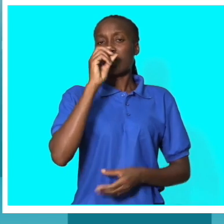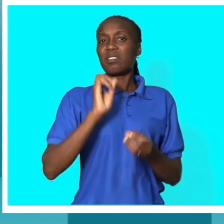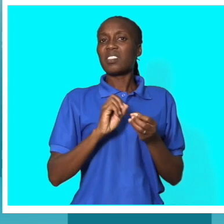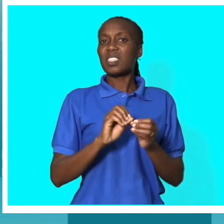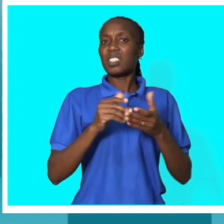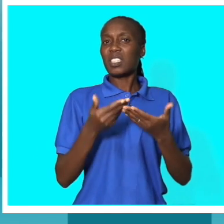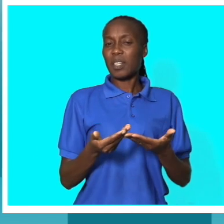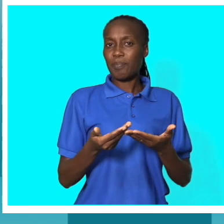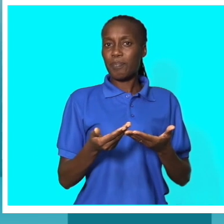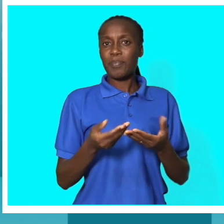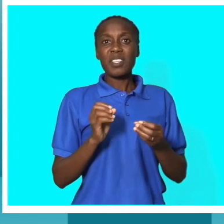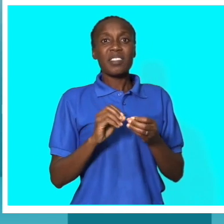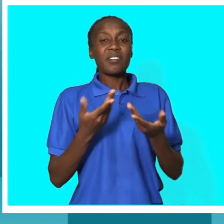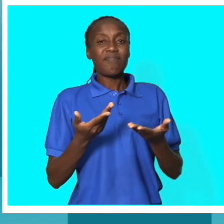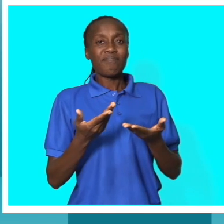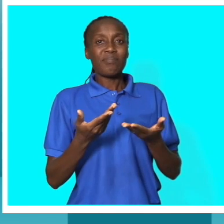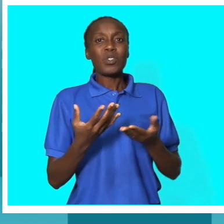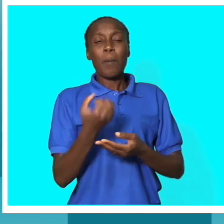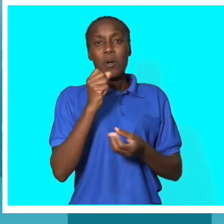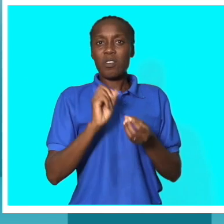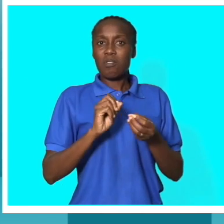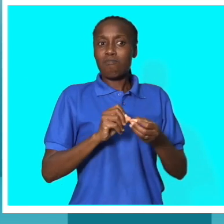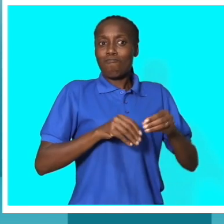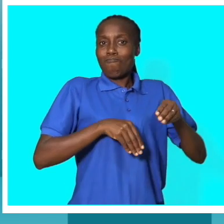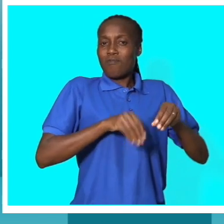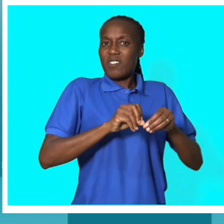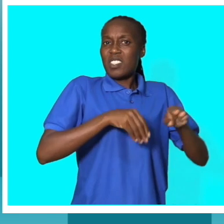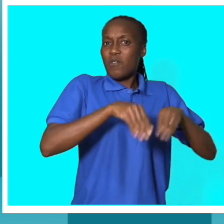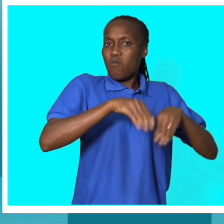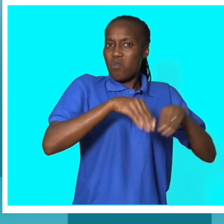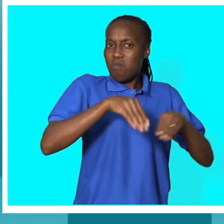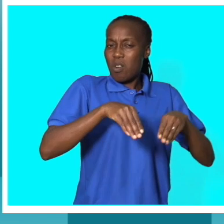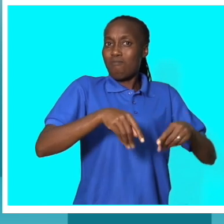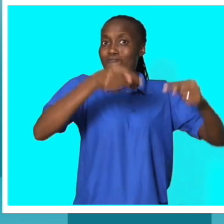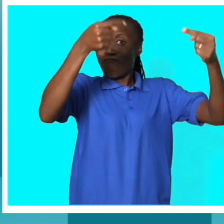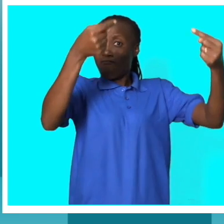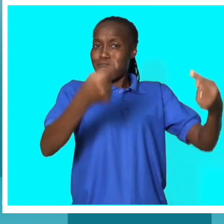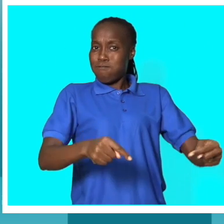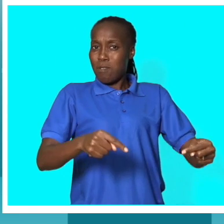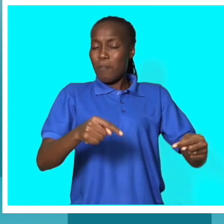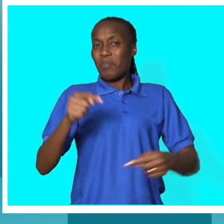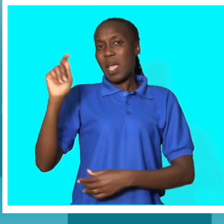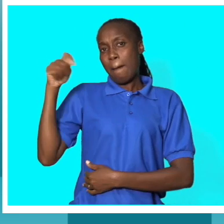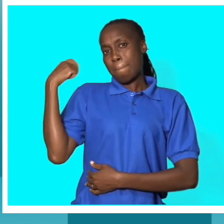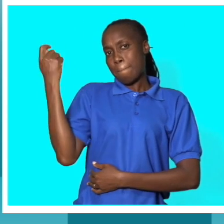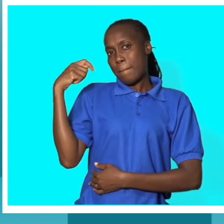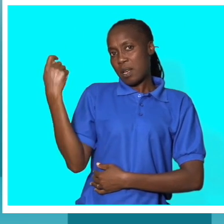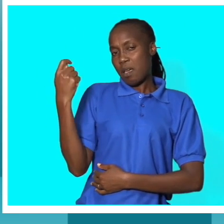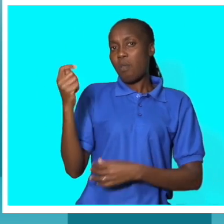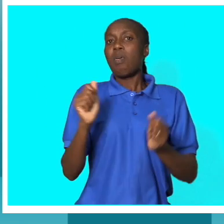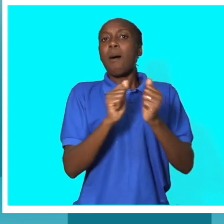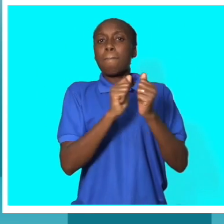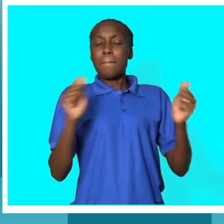Moçambique pode, provavelmente, em teoria, enfrentar a seleção no